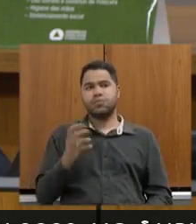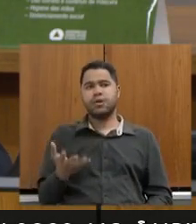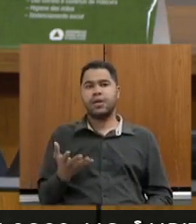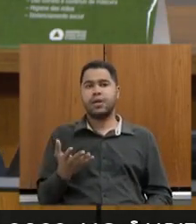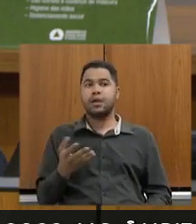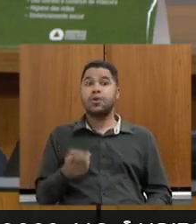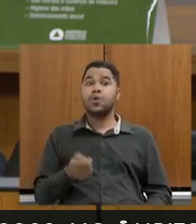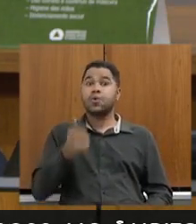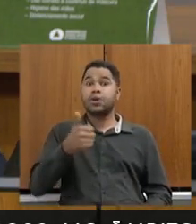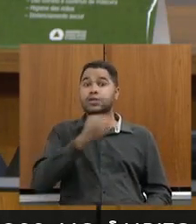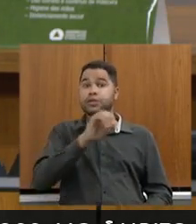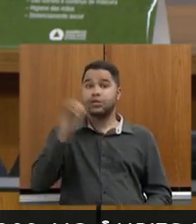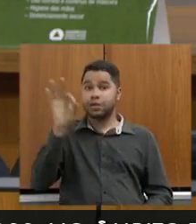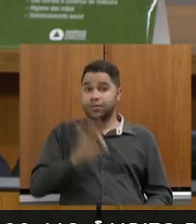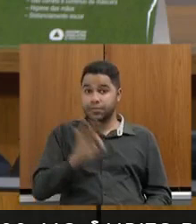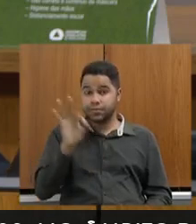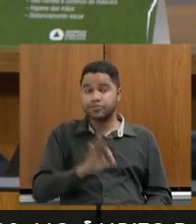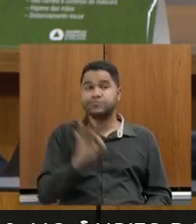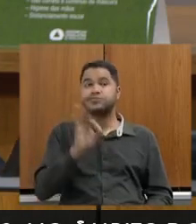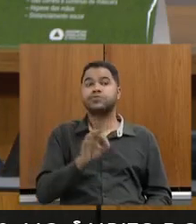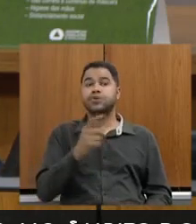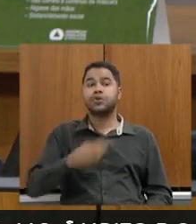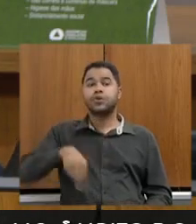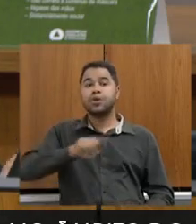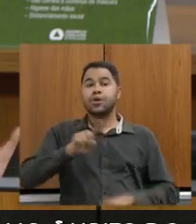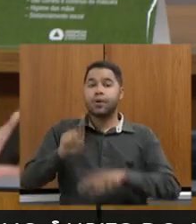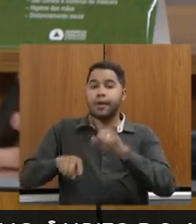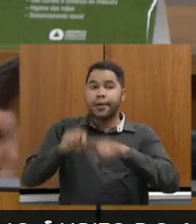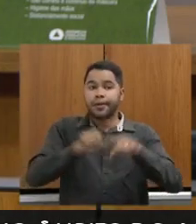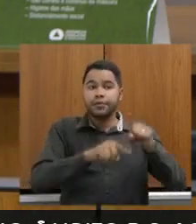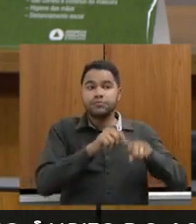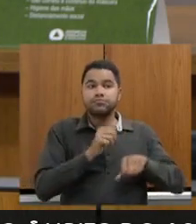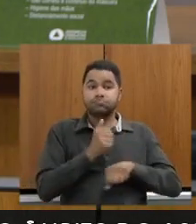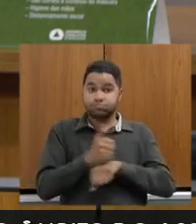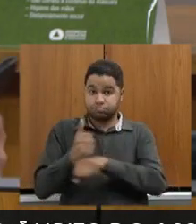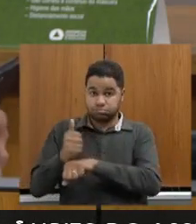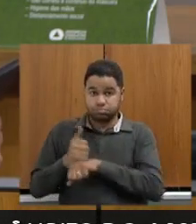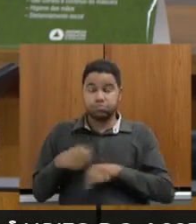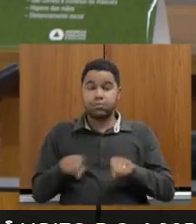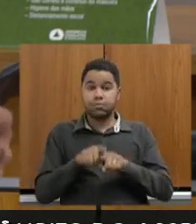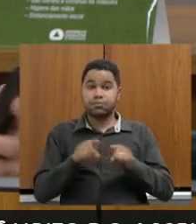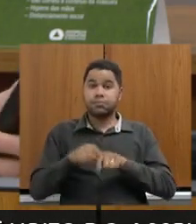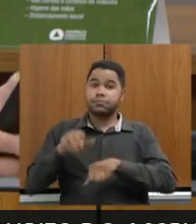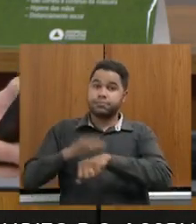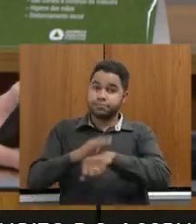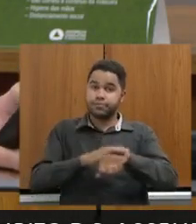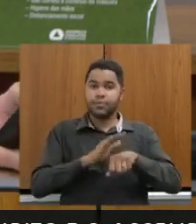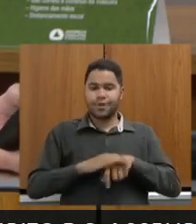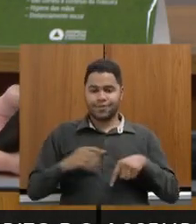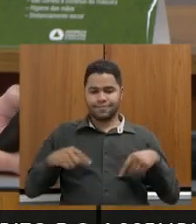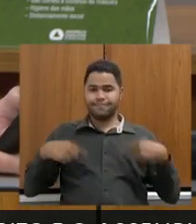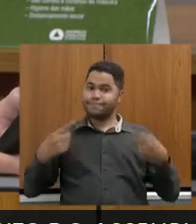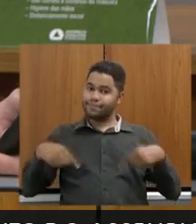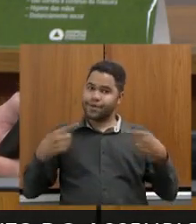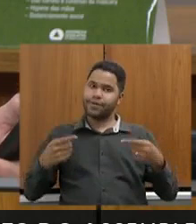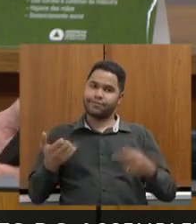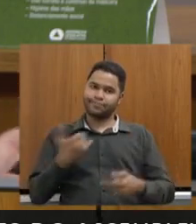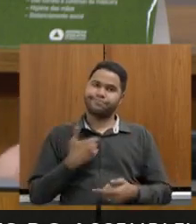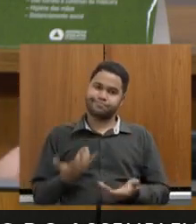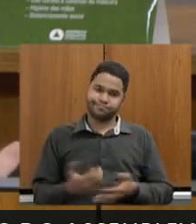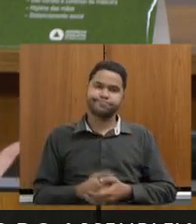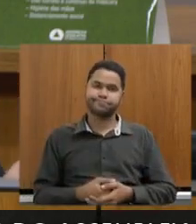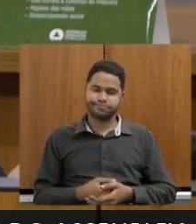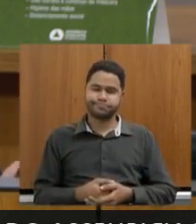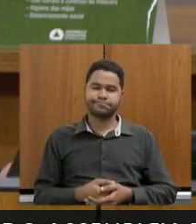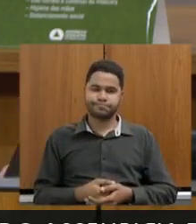cem porcento de das nossas peças de reposição incluindo os próprios pneus né que vossa excelência citou